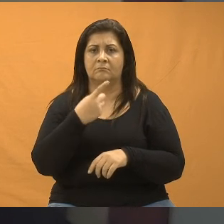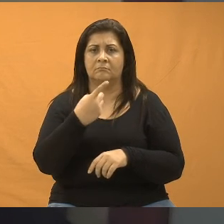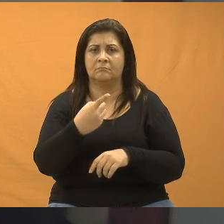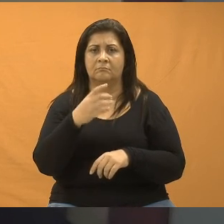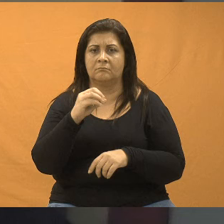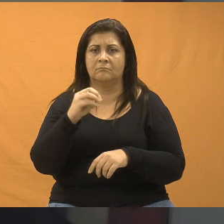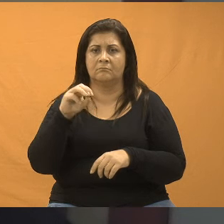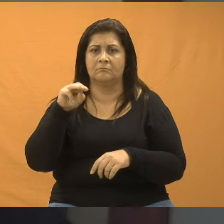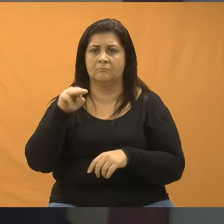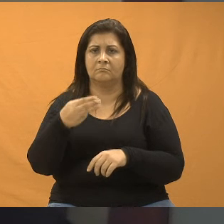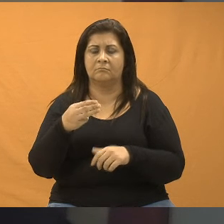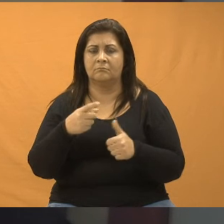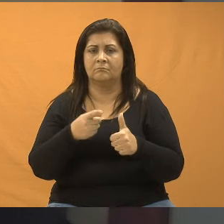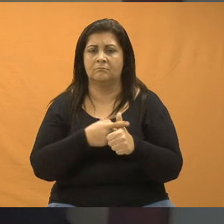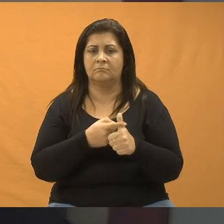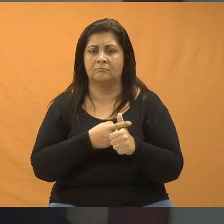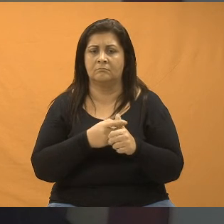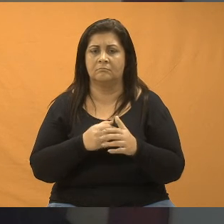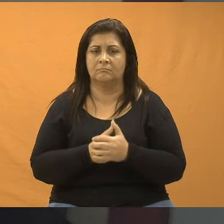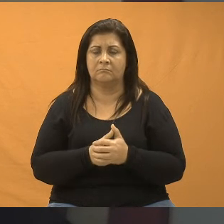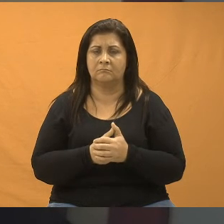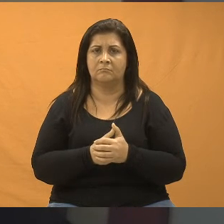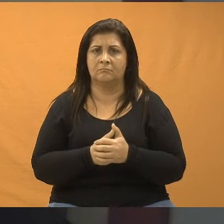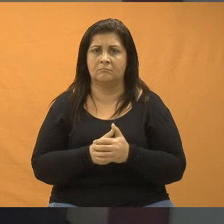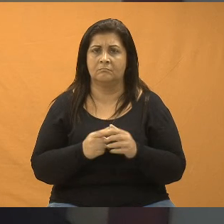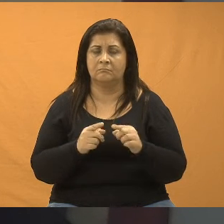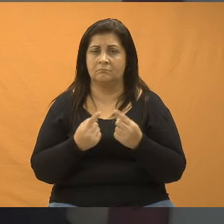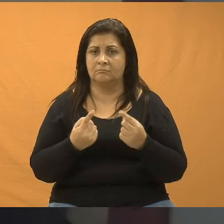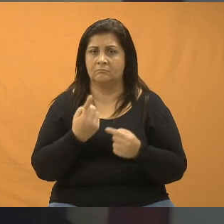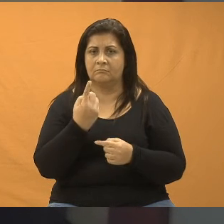pagar. Agora, 16 anos,